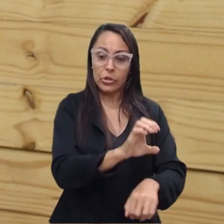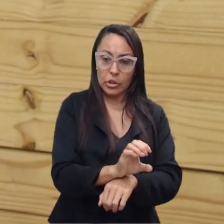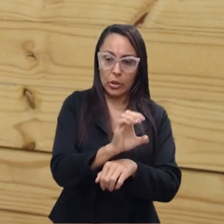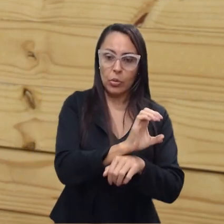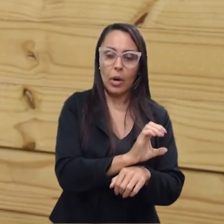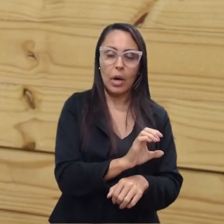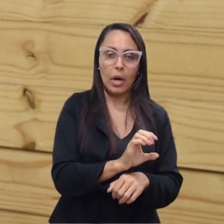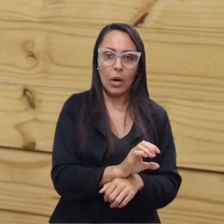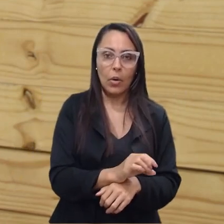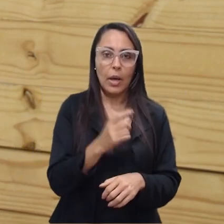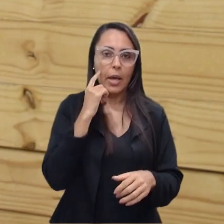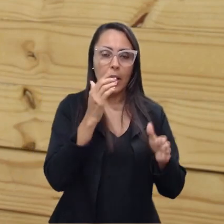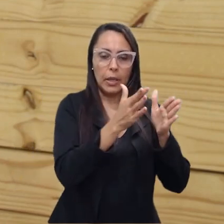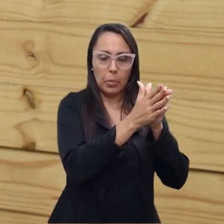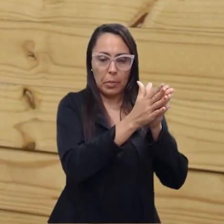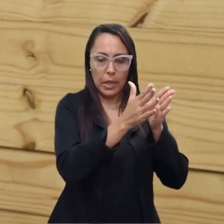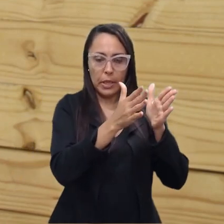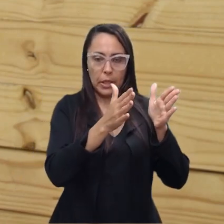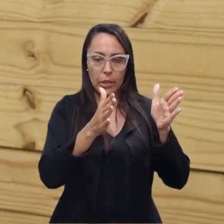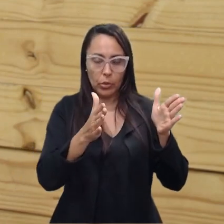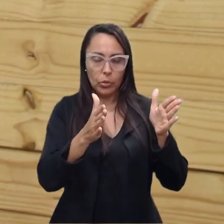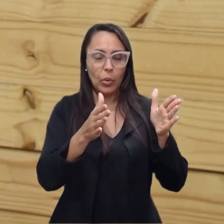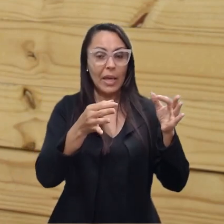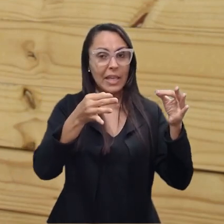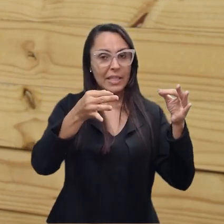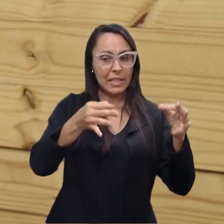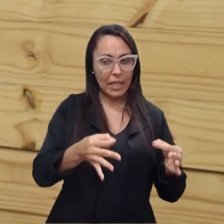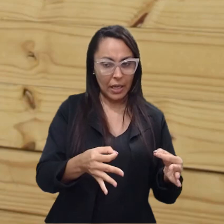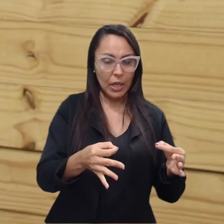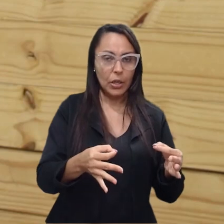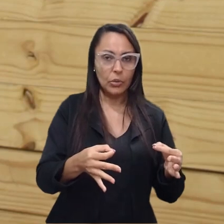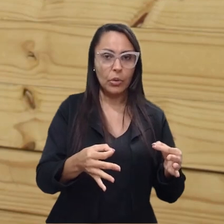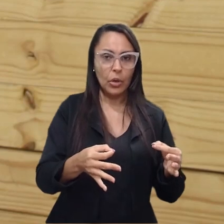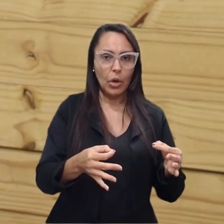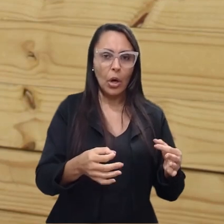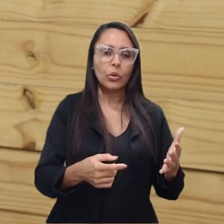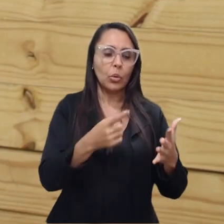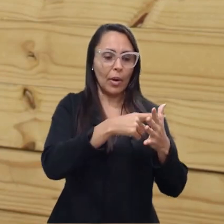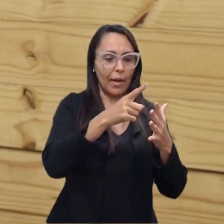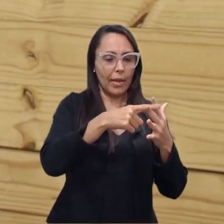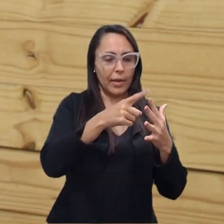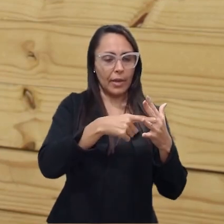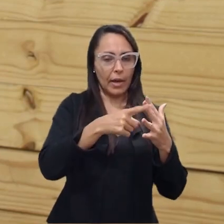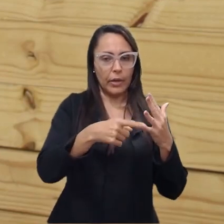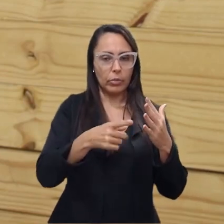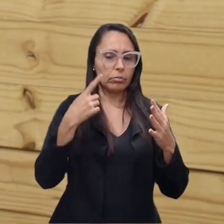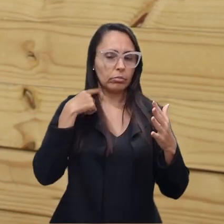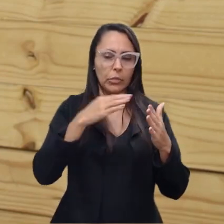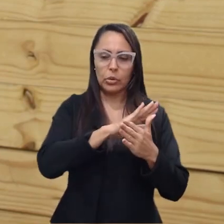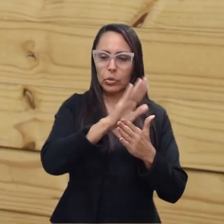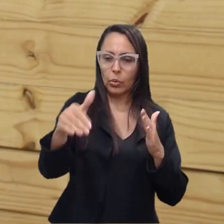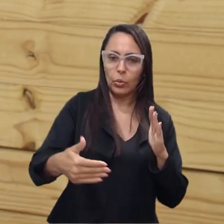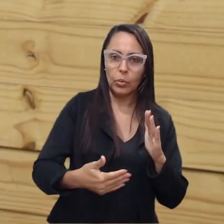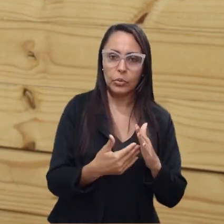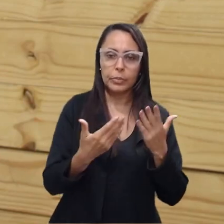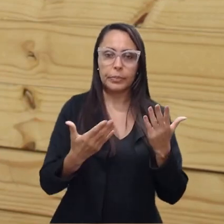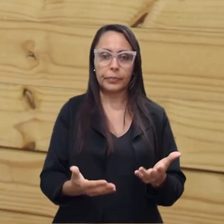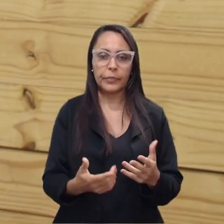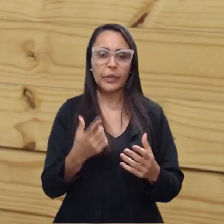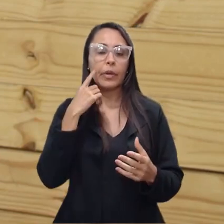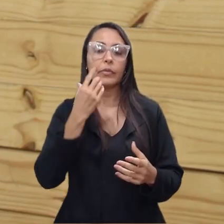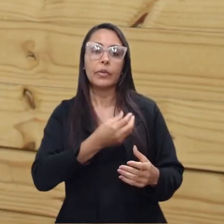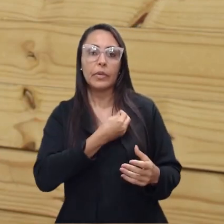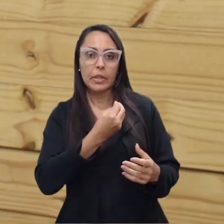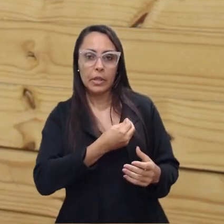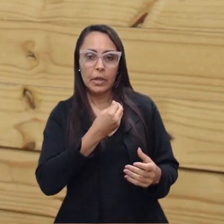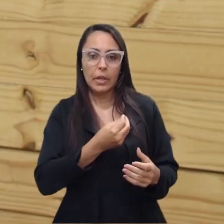rede estadual, o recesso escolar ele é definido em cadeia para todas as escolas. Então, todo mundo